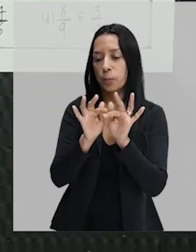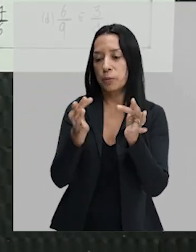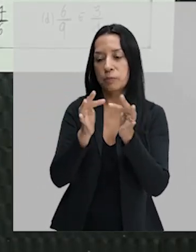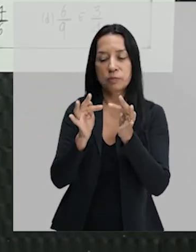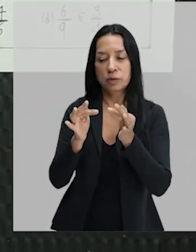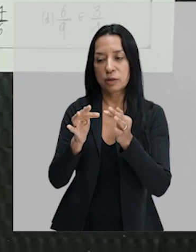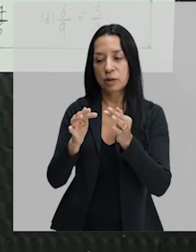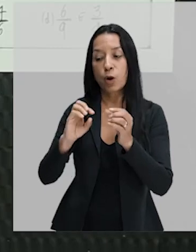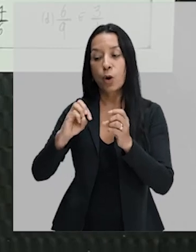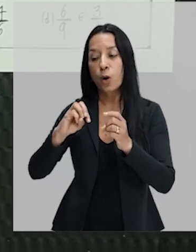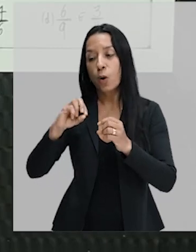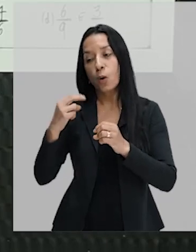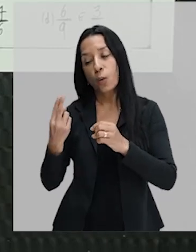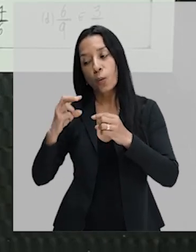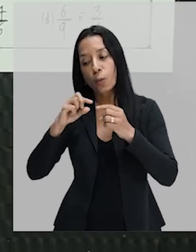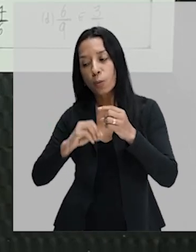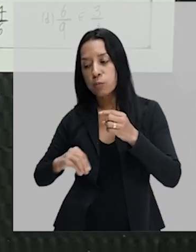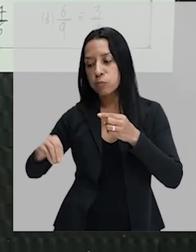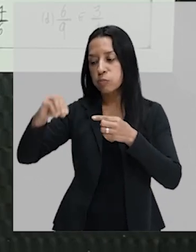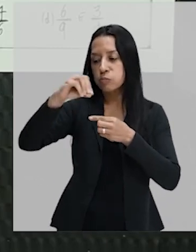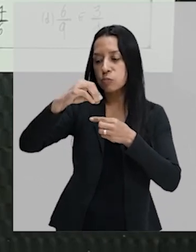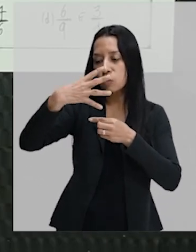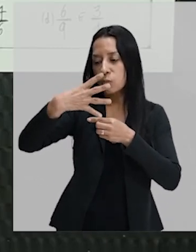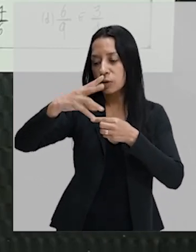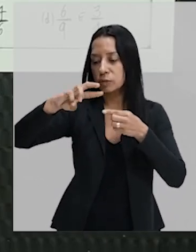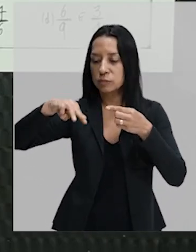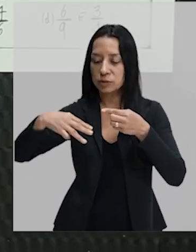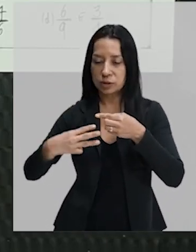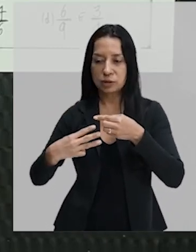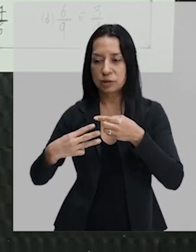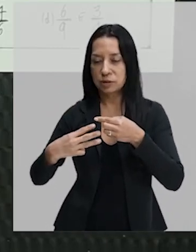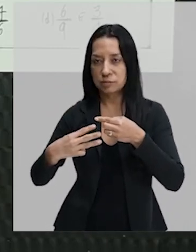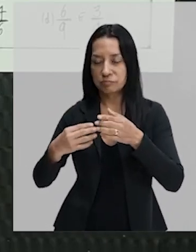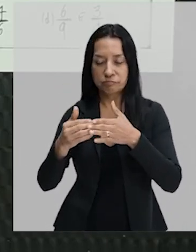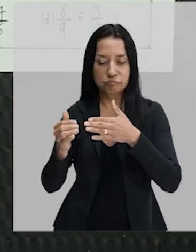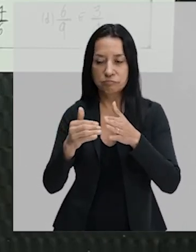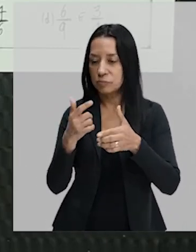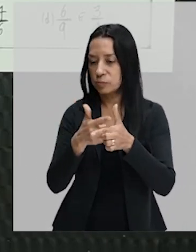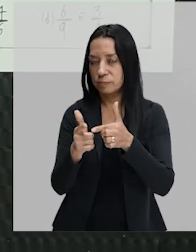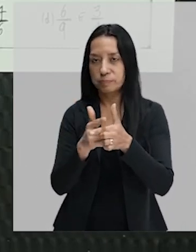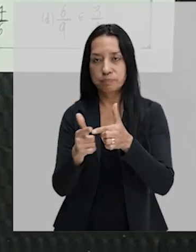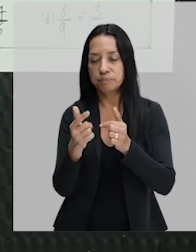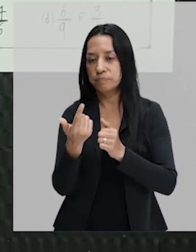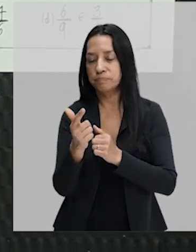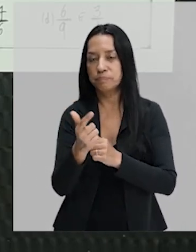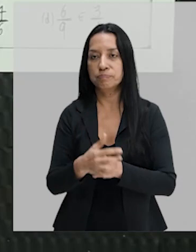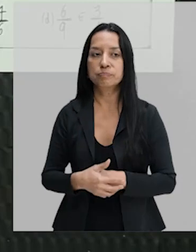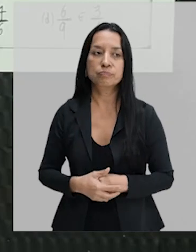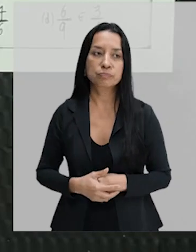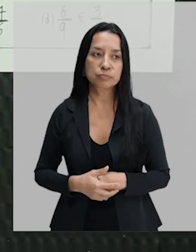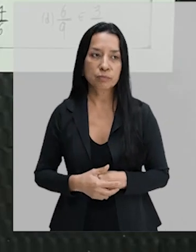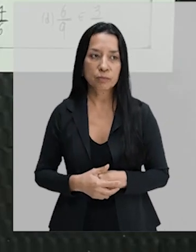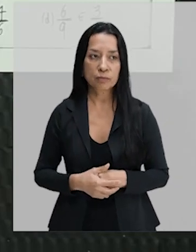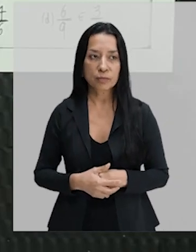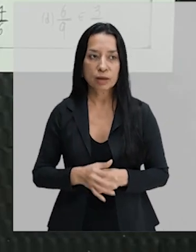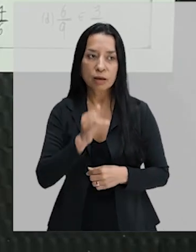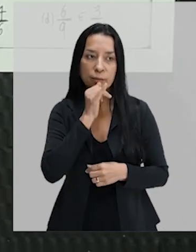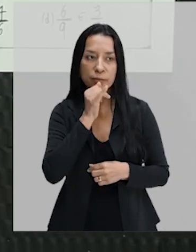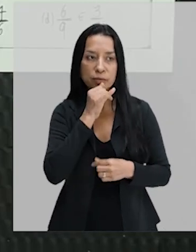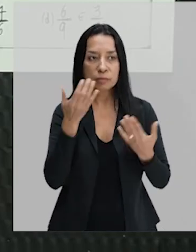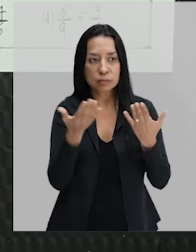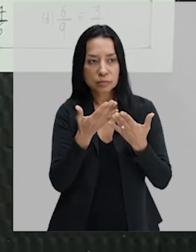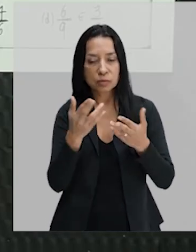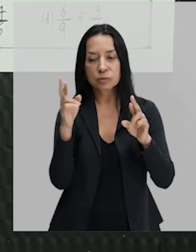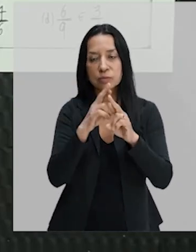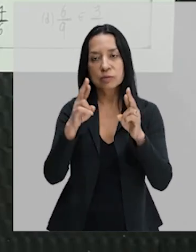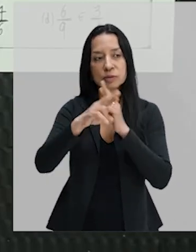tanto faz. E aqui vamos fazer a mesma coisa, uma relação entre 9 centímetros